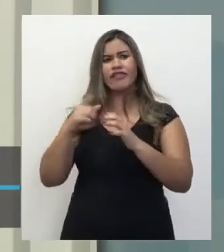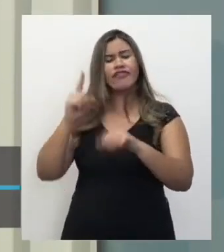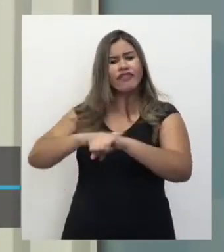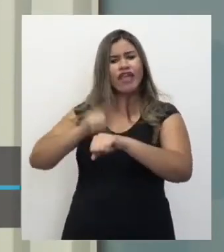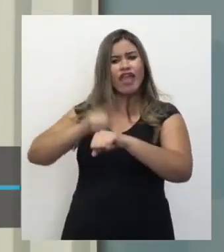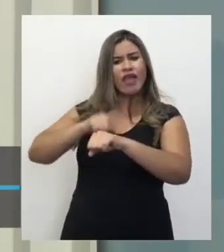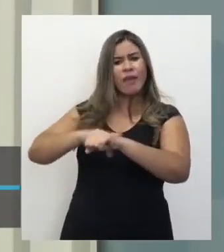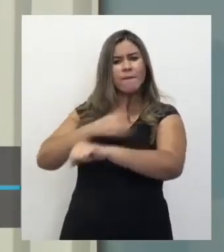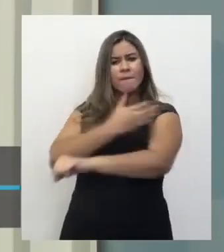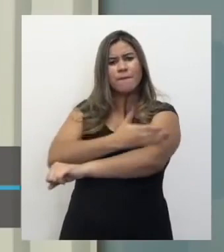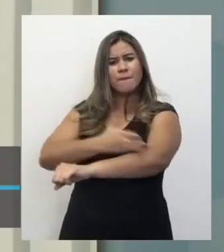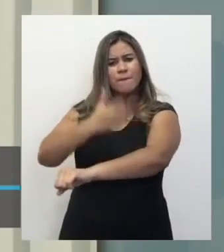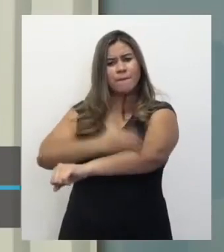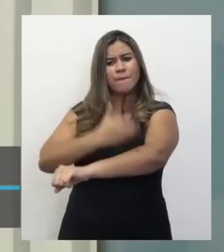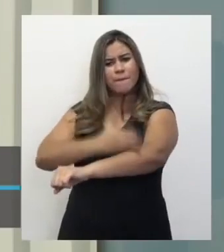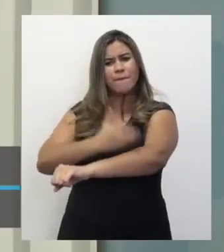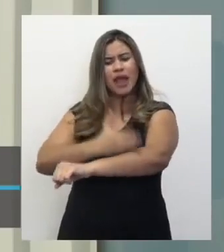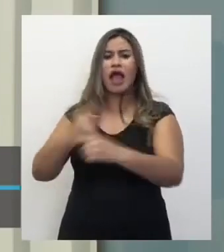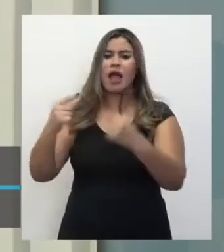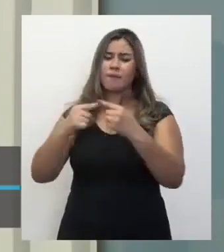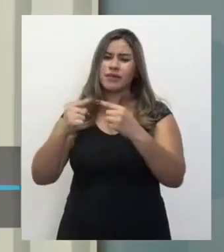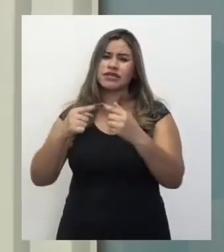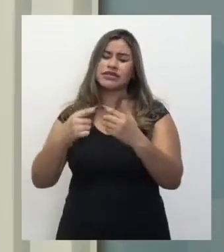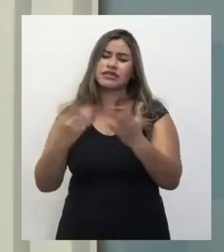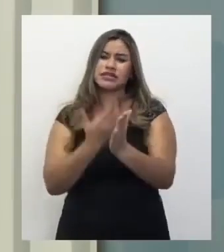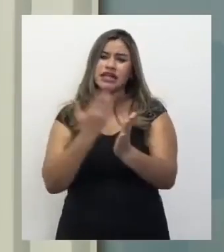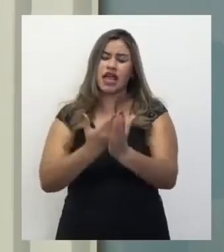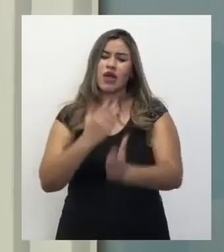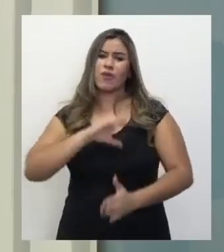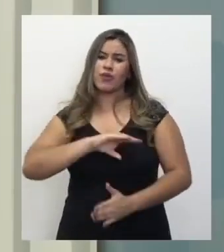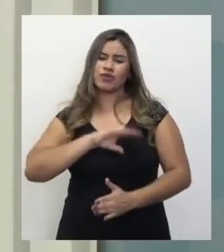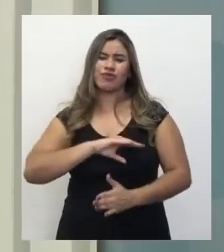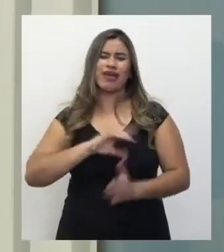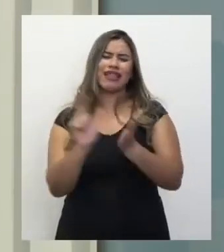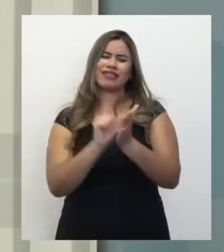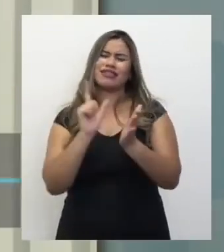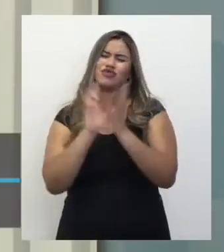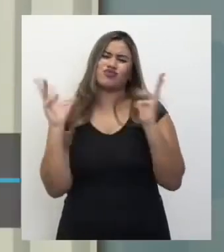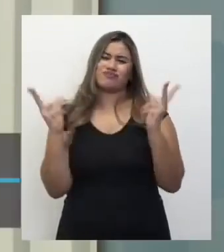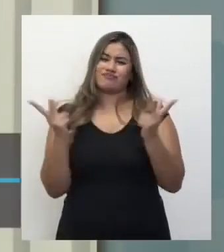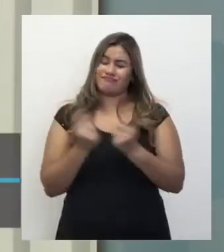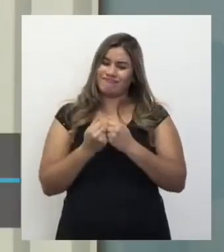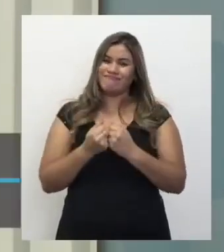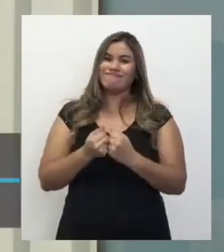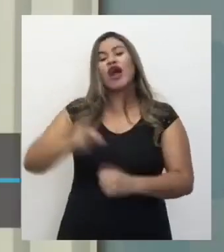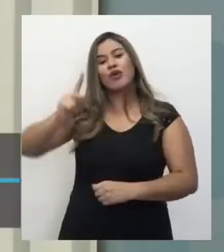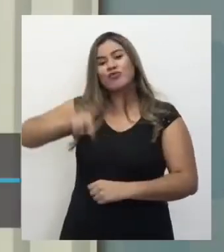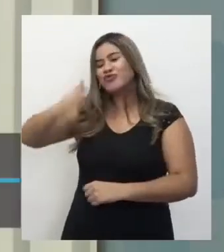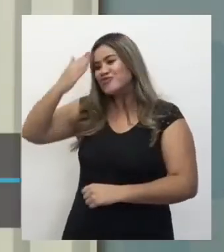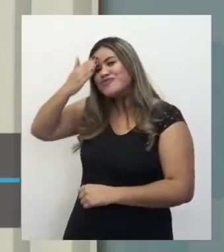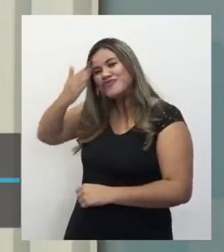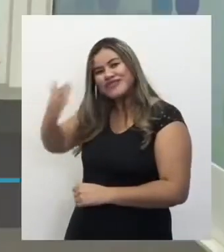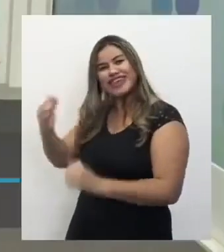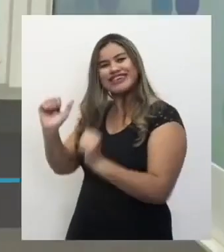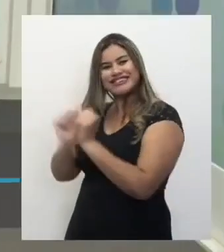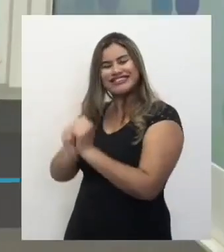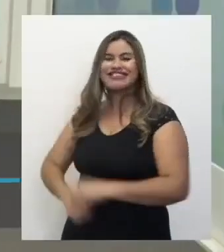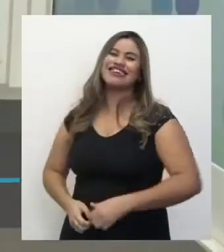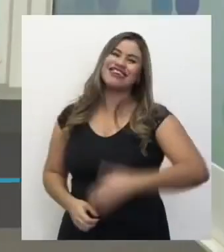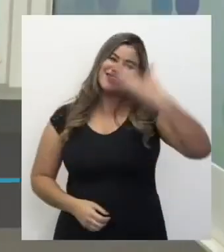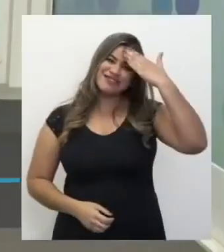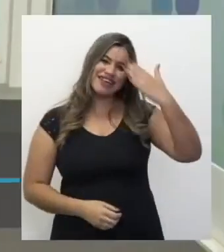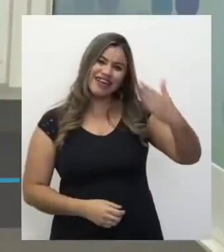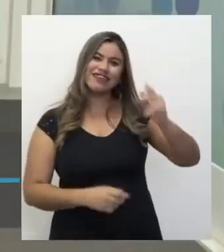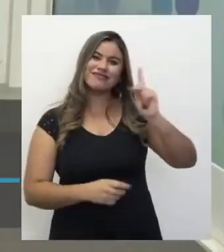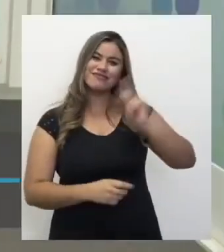escreveu ainda é um pouco do galego português. Mas, gente, é uma literatura maravilhosa. Professora Tayana, muito obrigado pela aula de hoje. Obrigada, professor